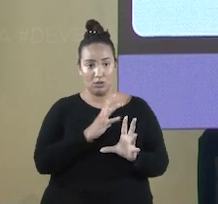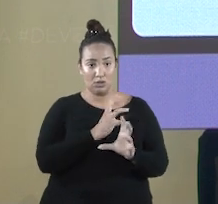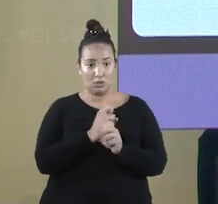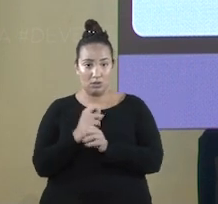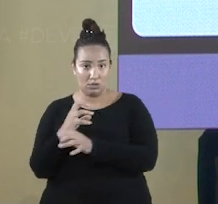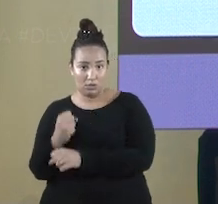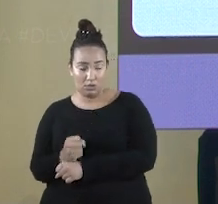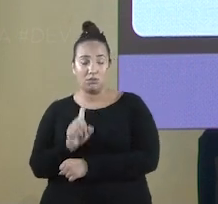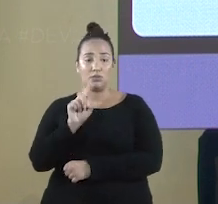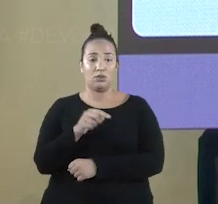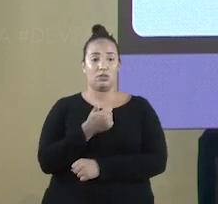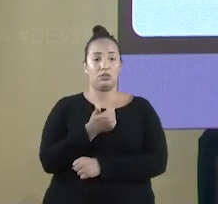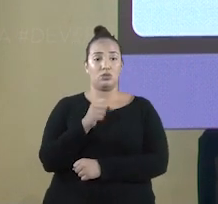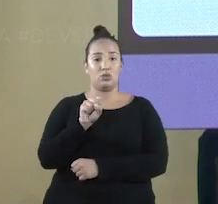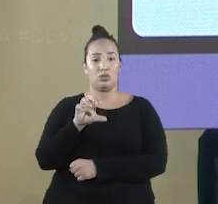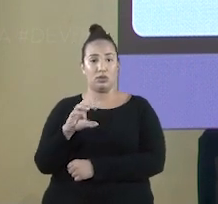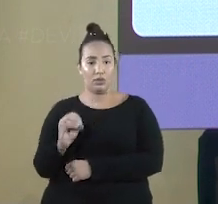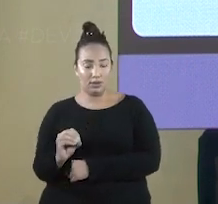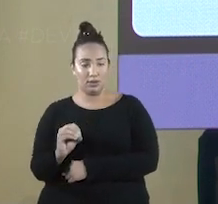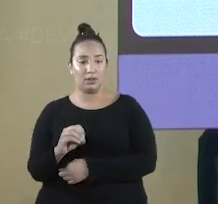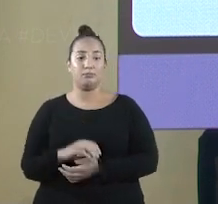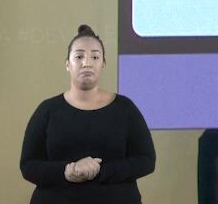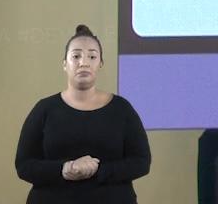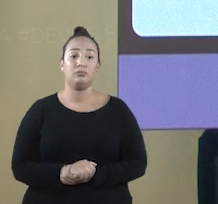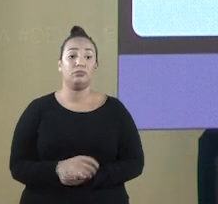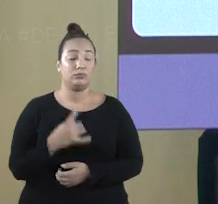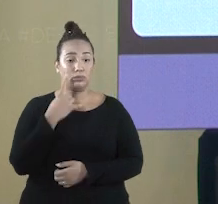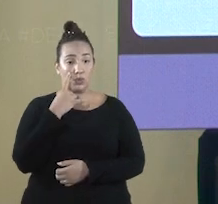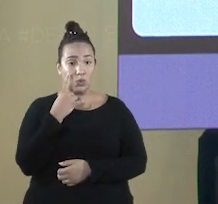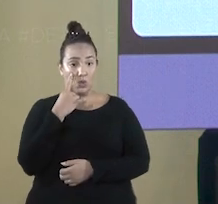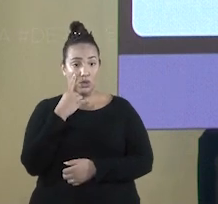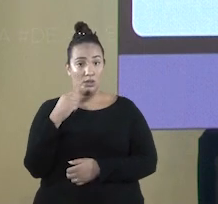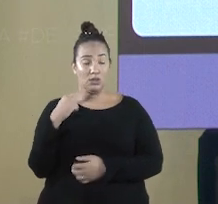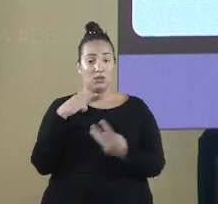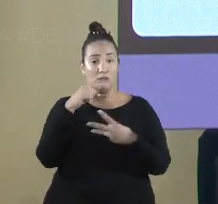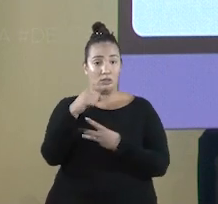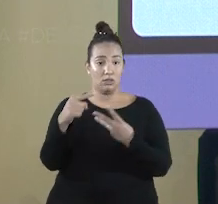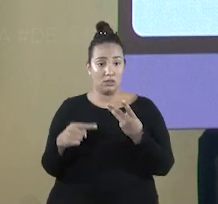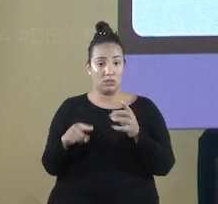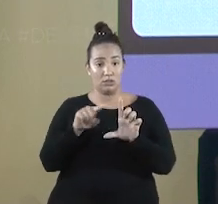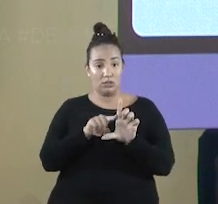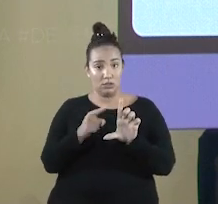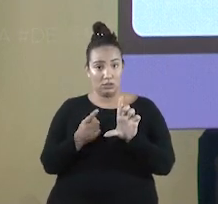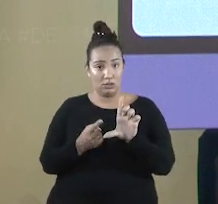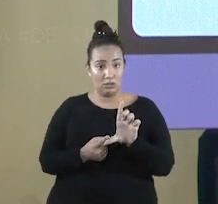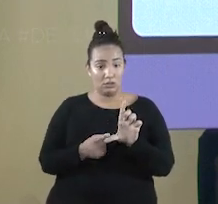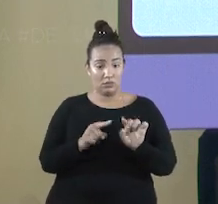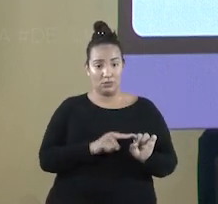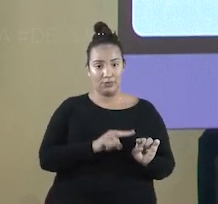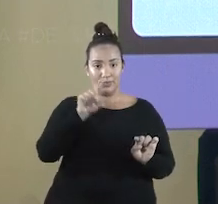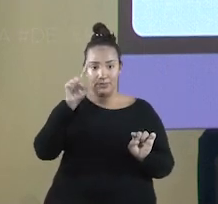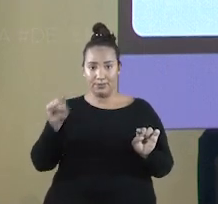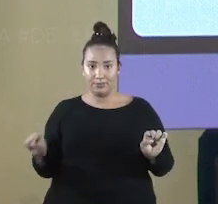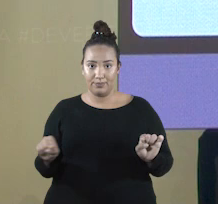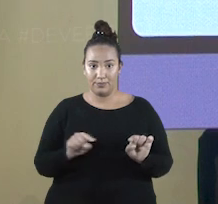triângulo é 180 graus, ok? Então, veja aqui, temos 3 ângulos internos